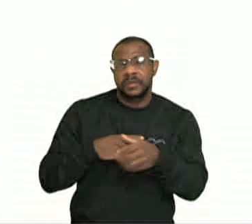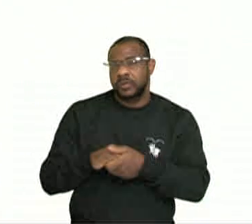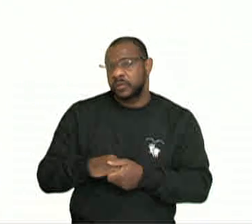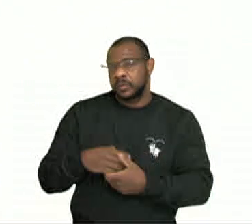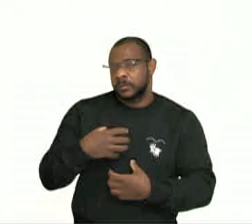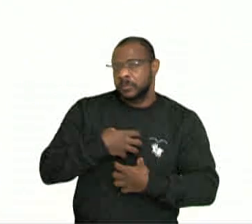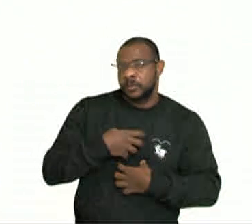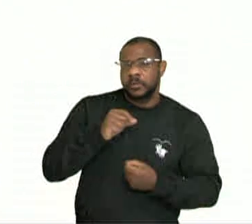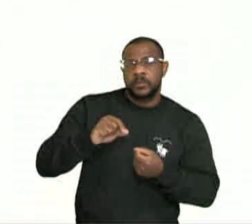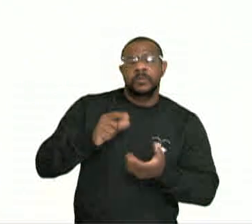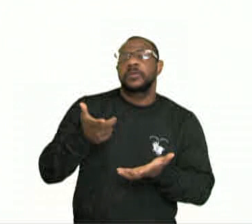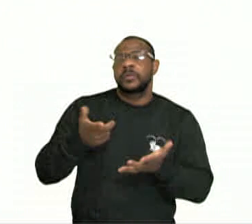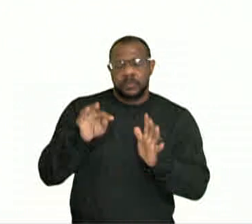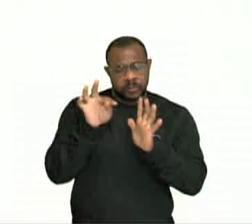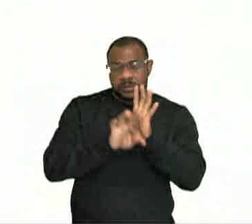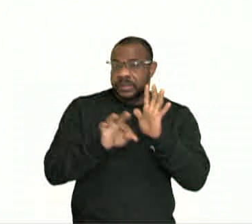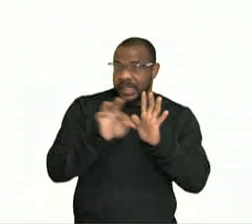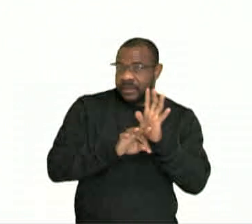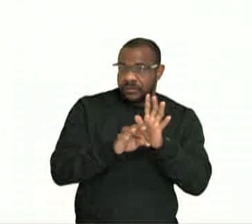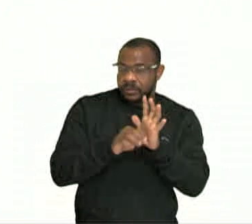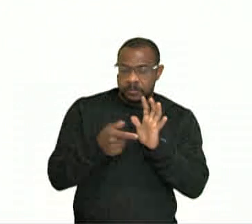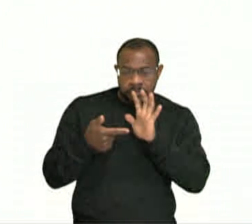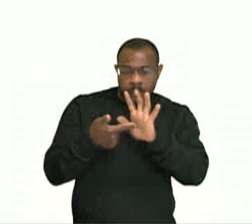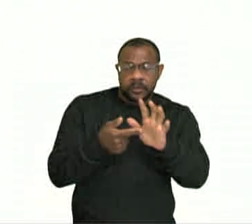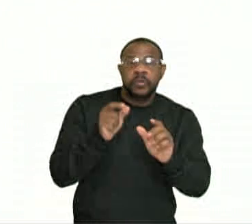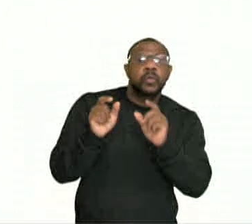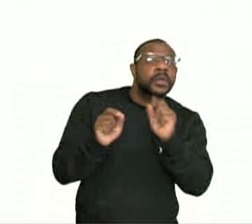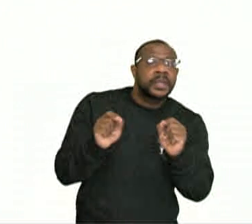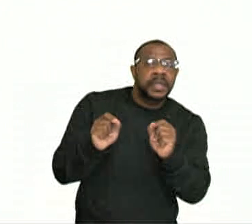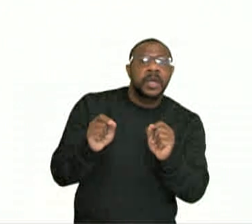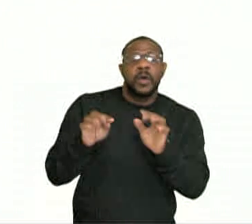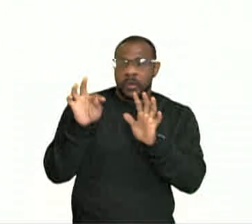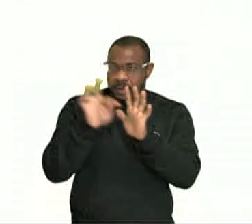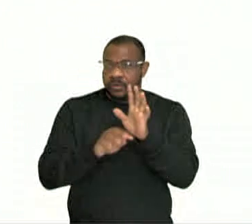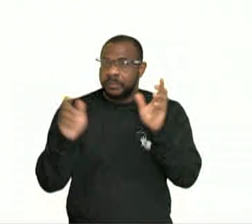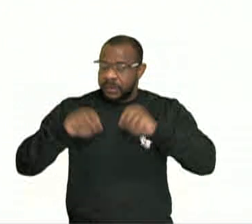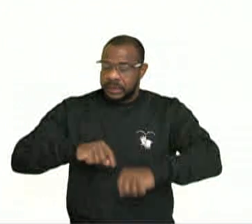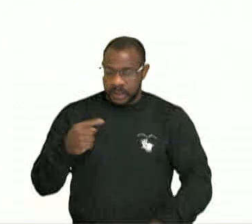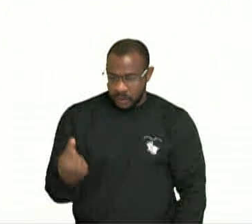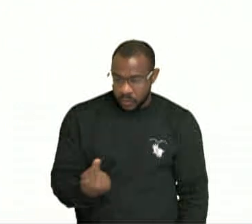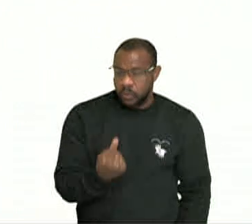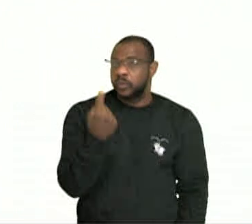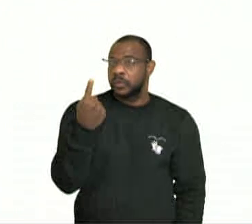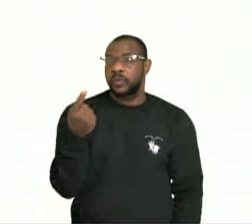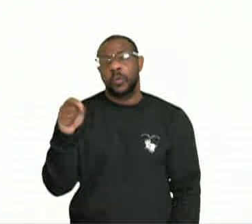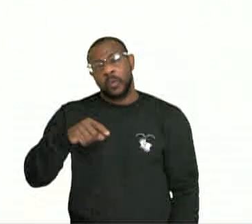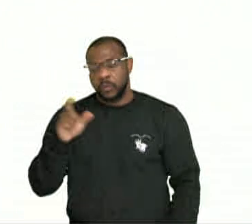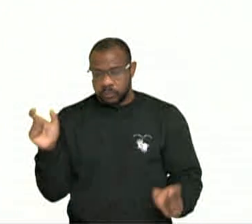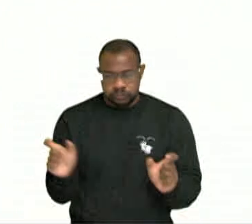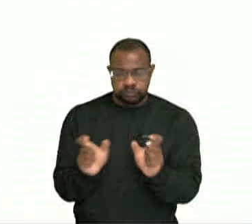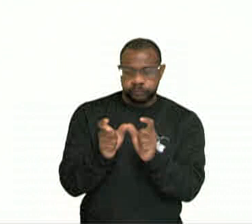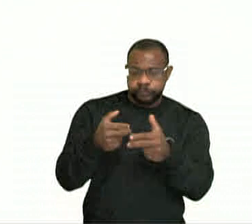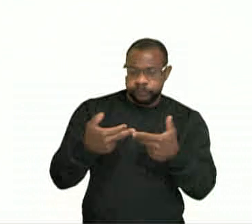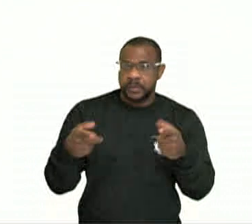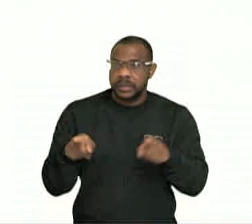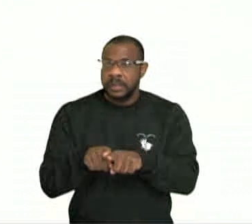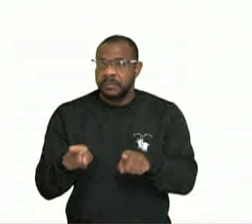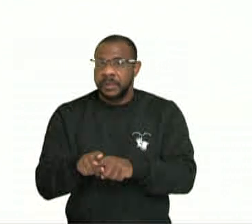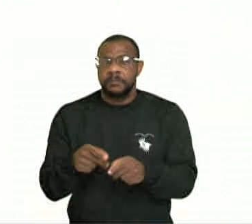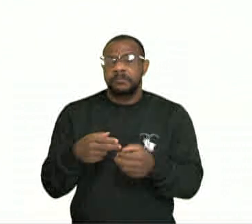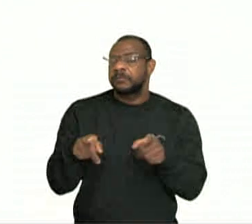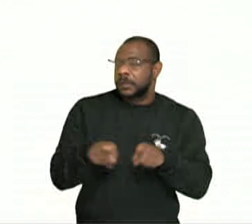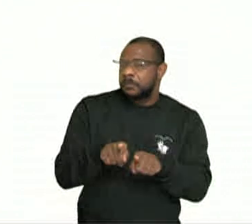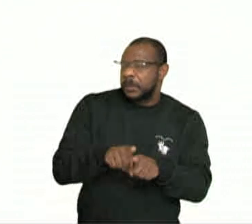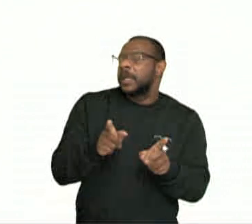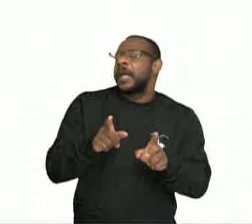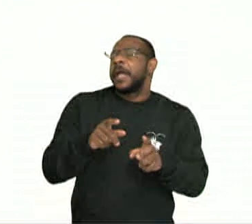sentido para o qual o texto está se voltando. Eles podem ser tanto elementos únicos, como conjunções, como também elementos mais